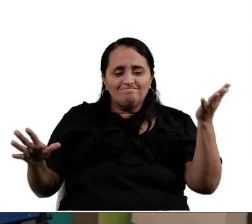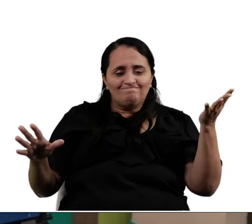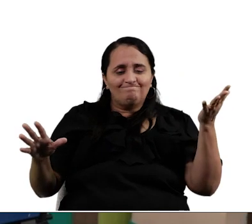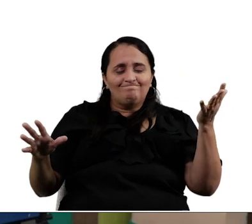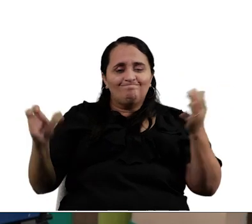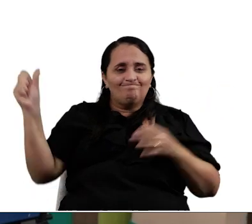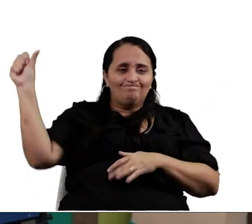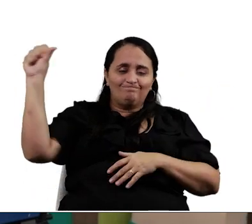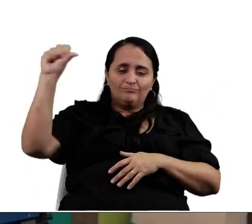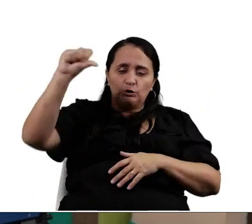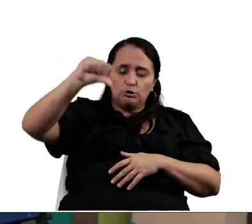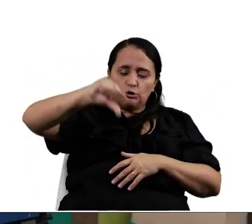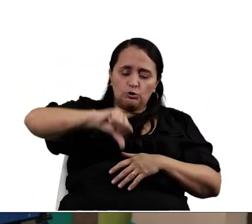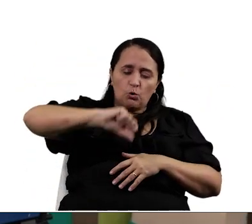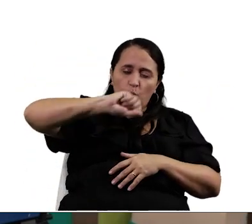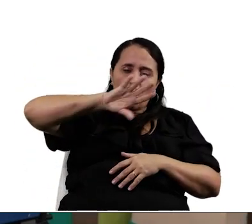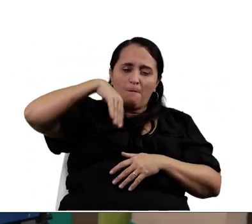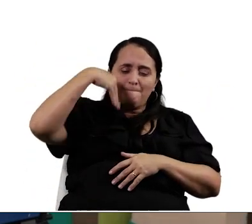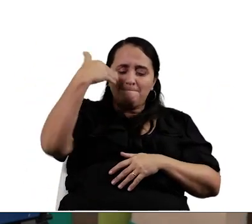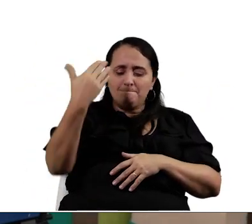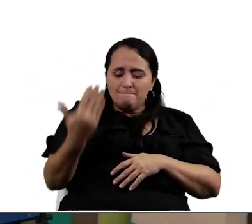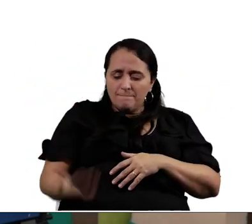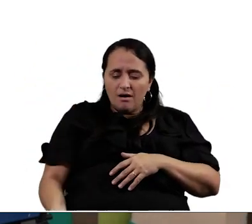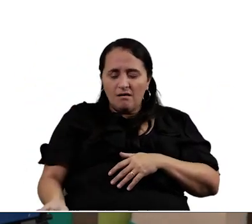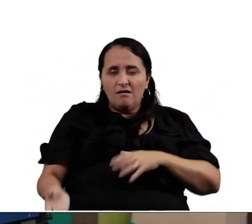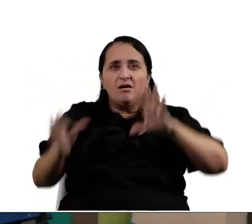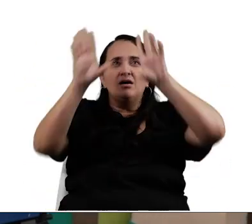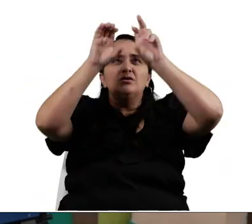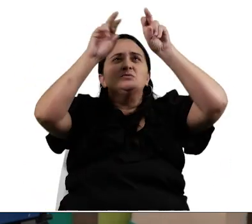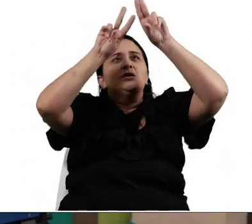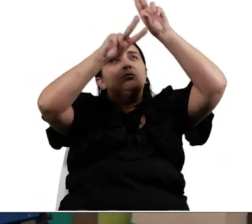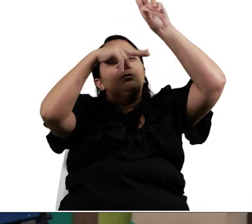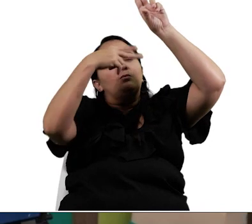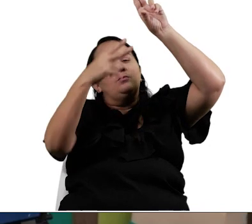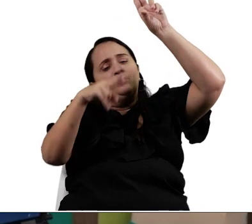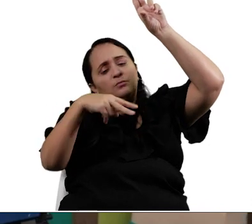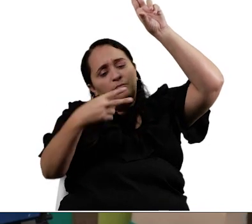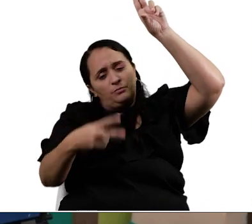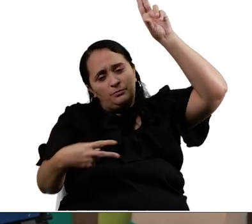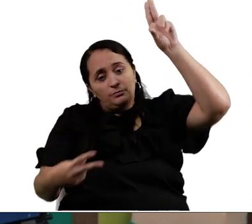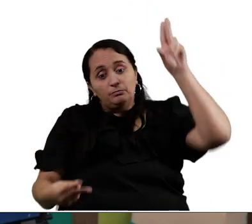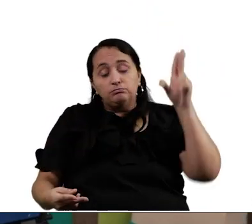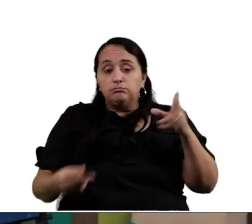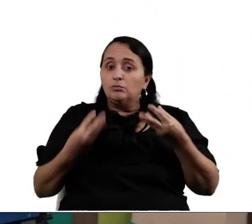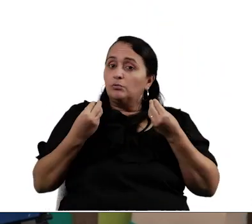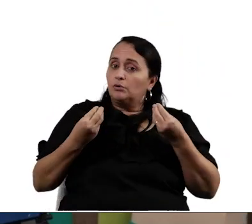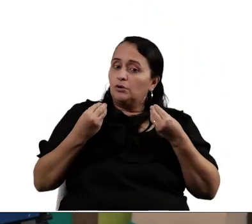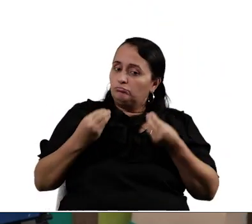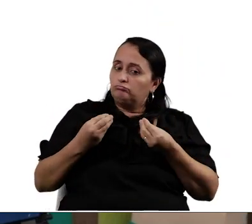foi jogado lá das alturas, lá do céu, quando o urubu chacoalhou aquela